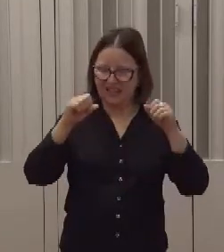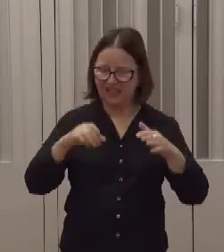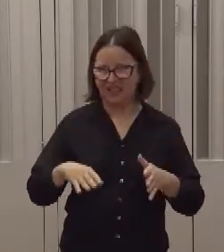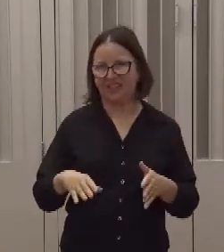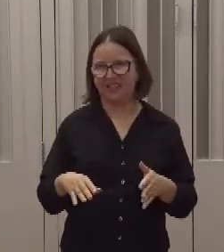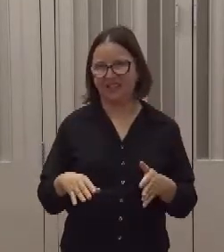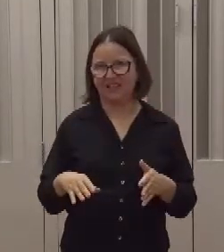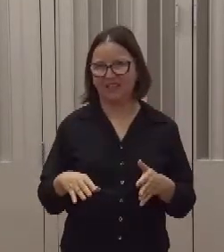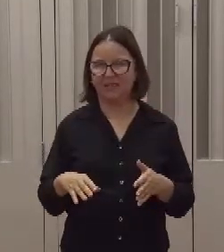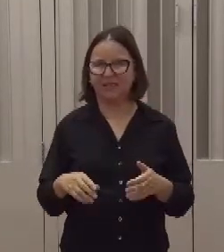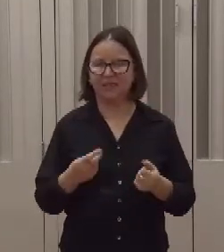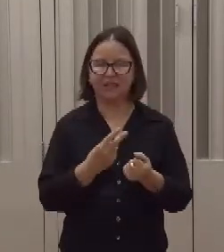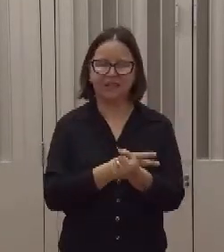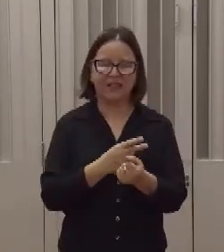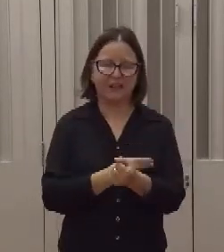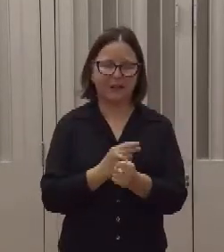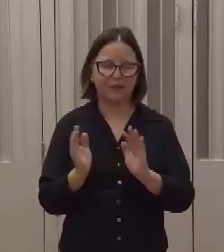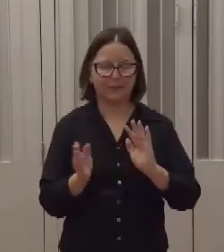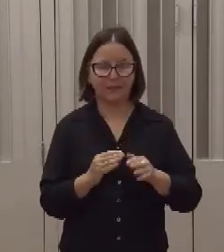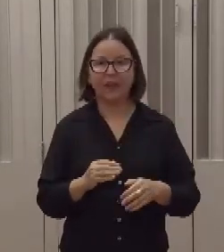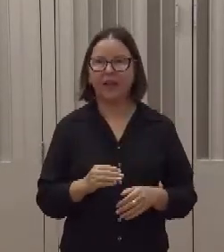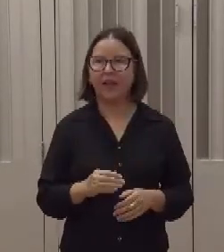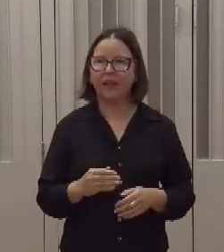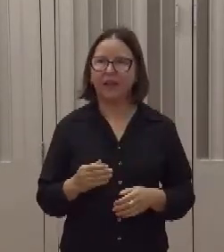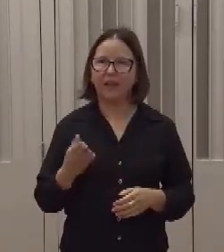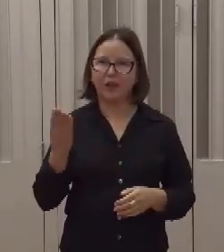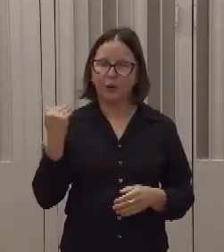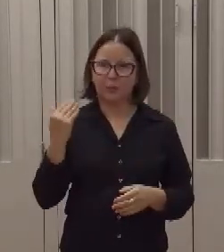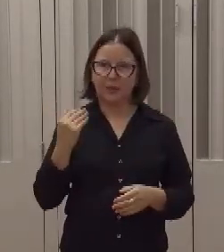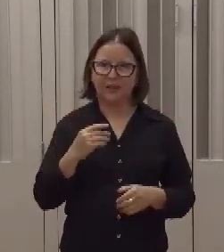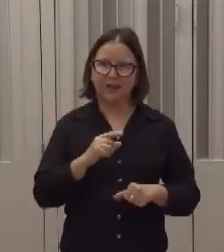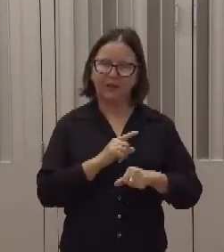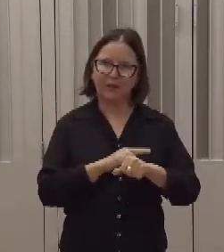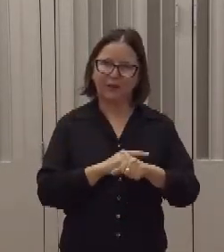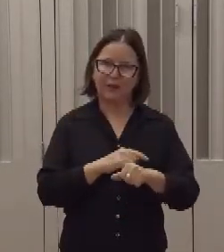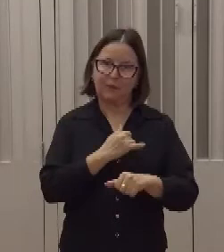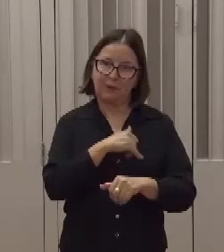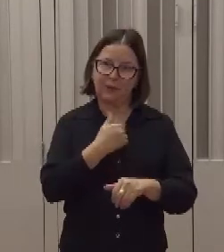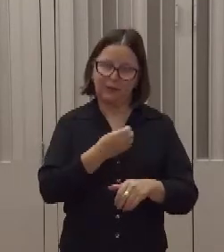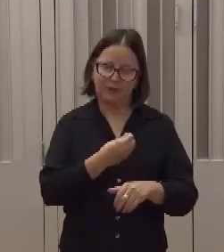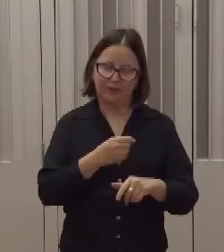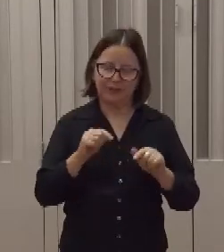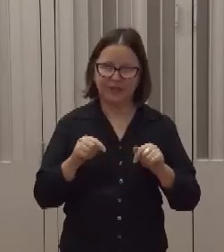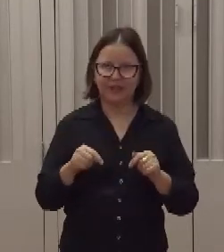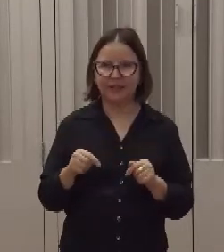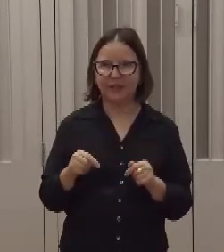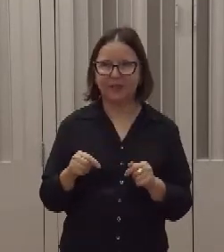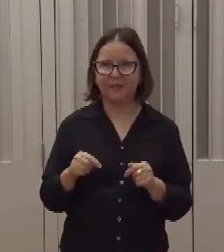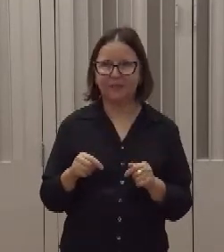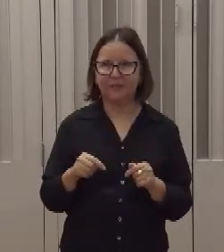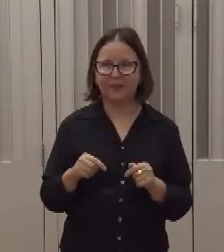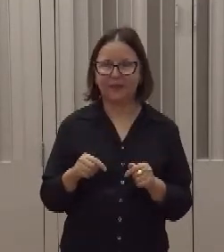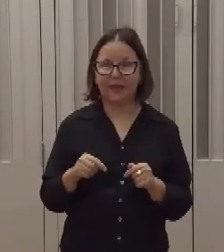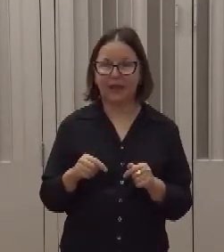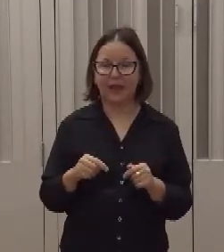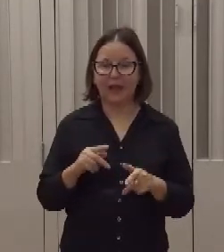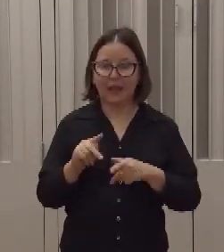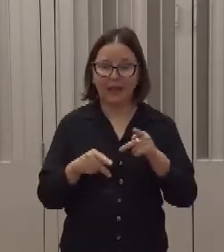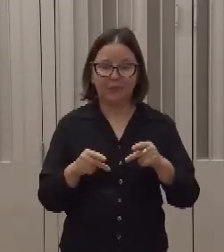No caso da igreja, no tempo de João, a forte tendência à busca pela ciência